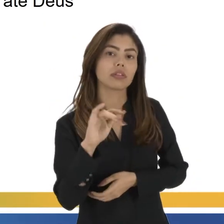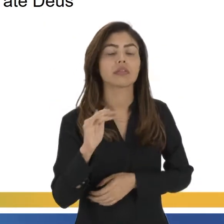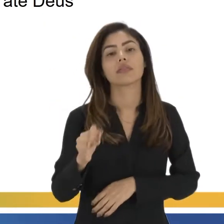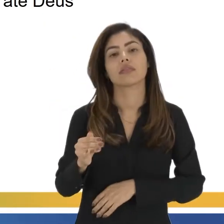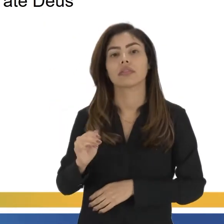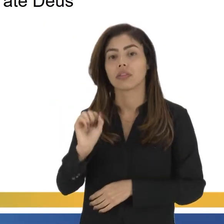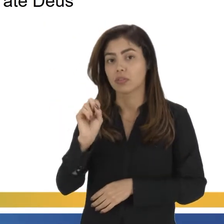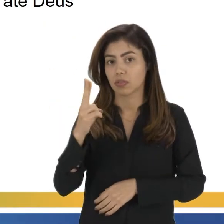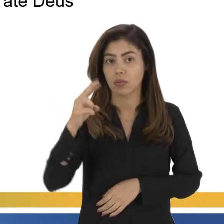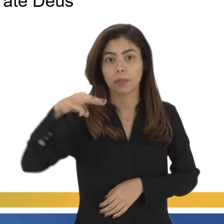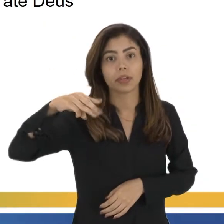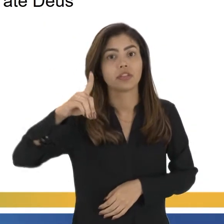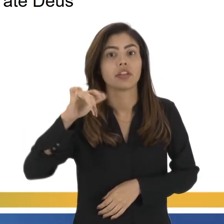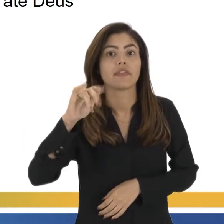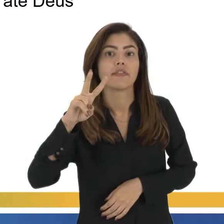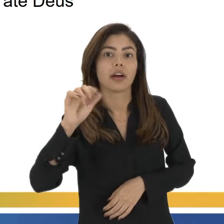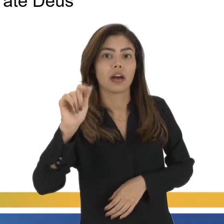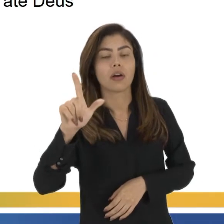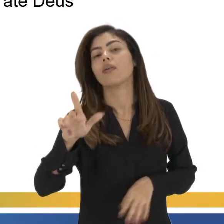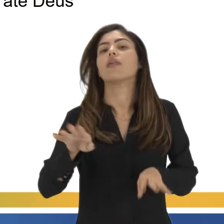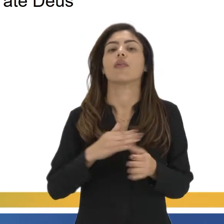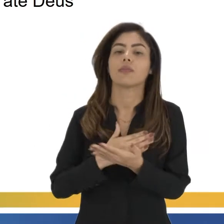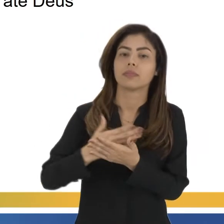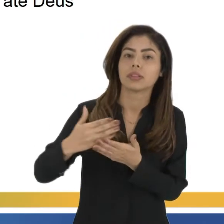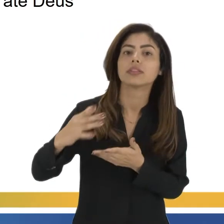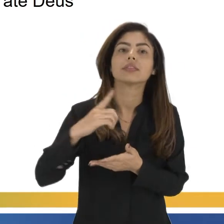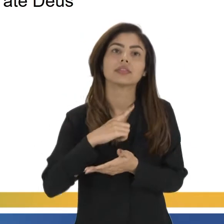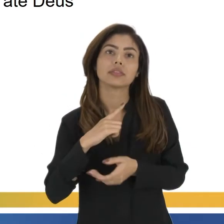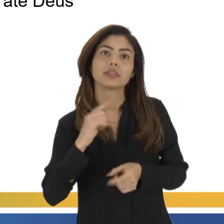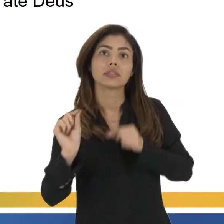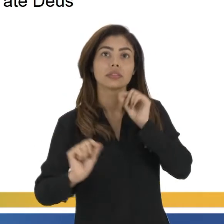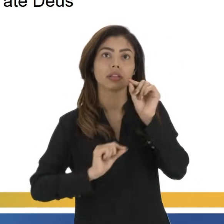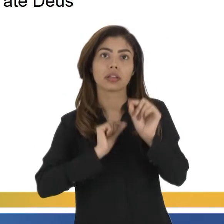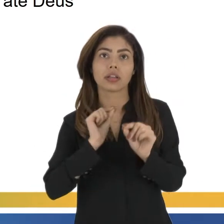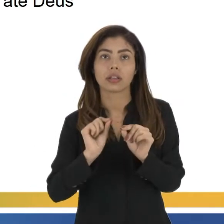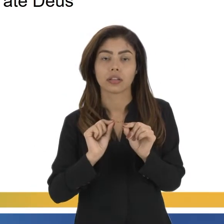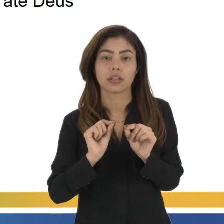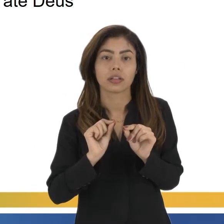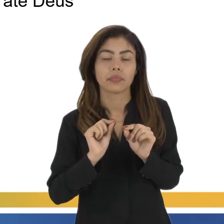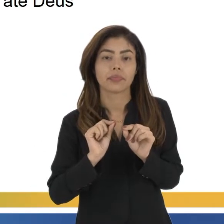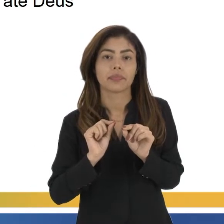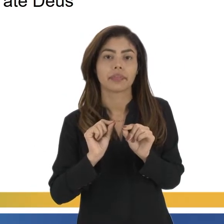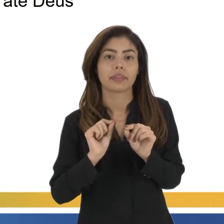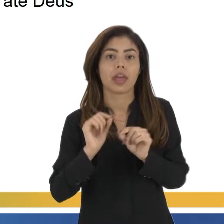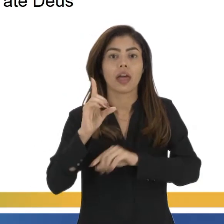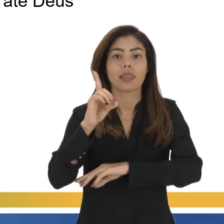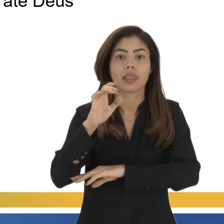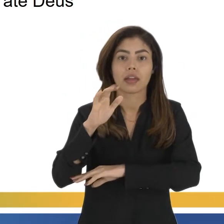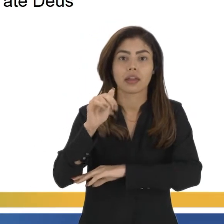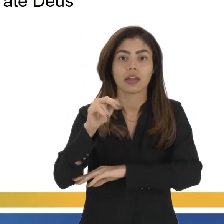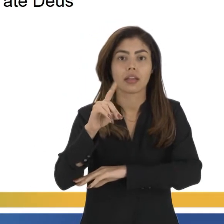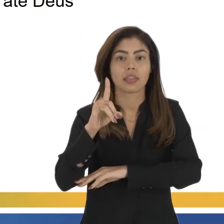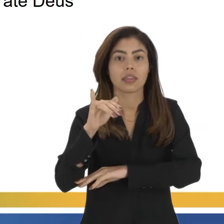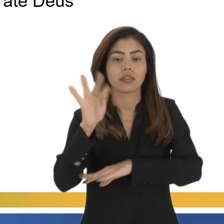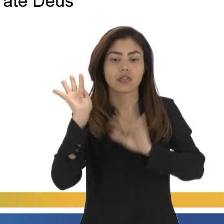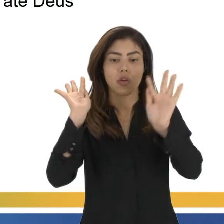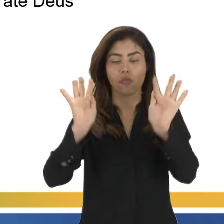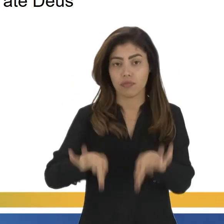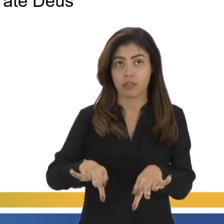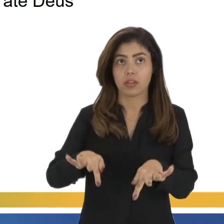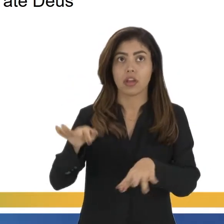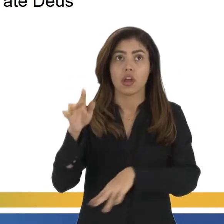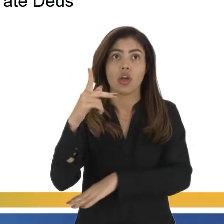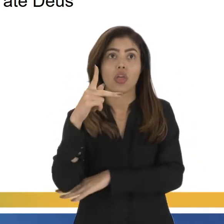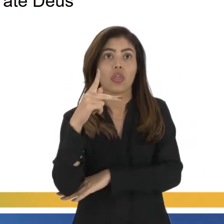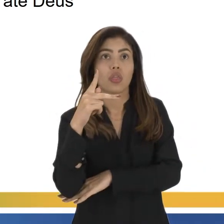Média, ou medieval, tem início ali com a decadência, o fim do